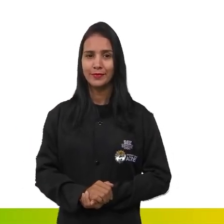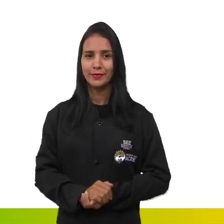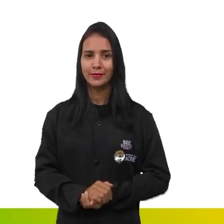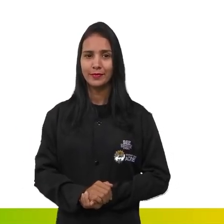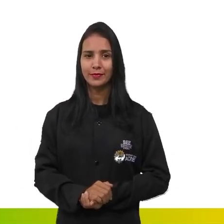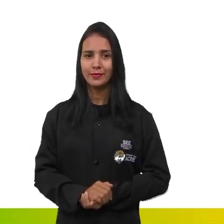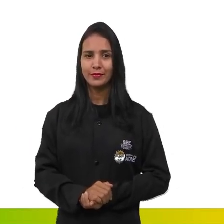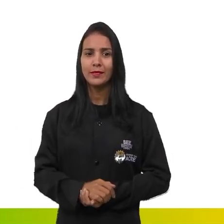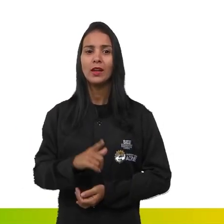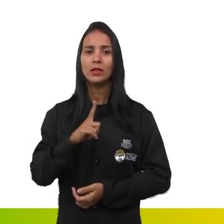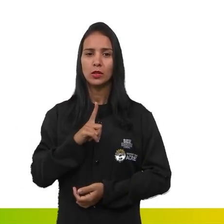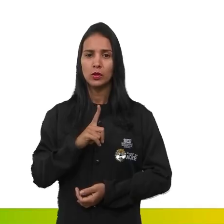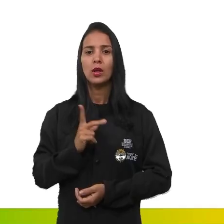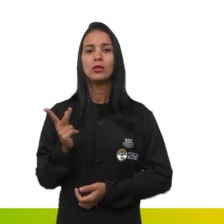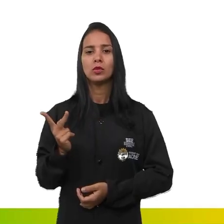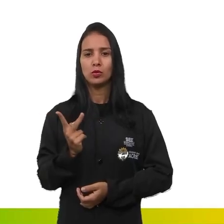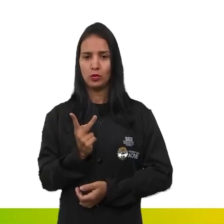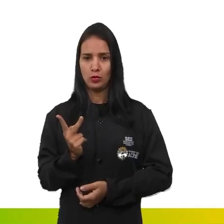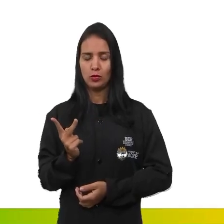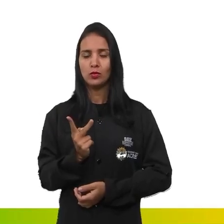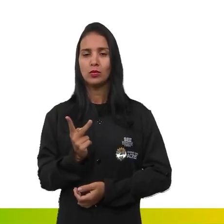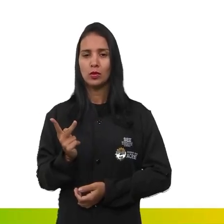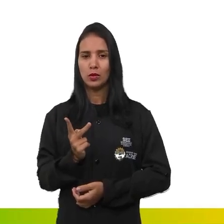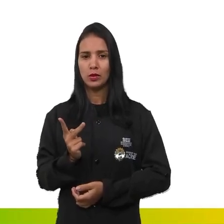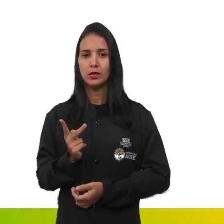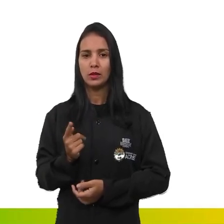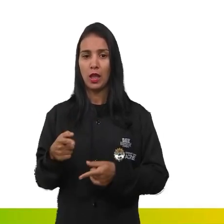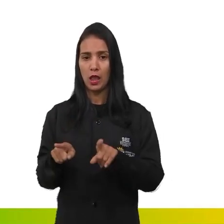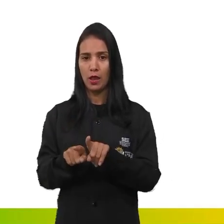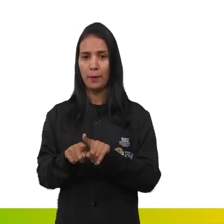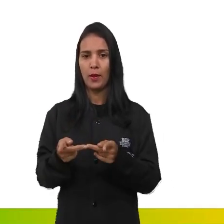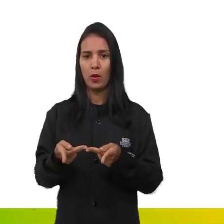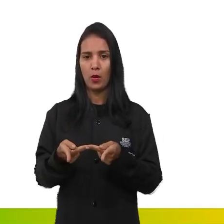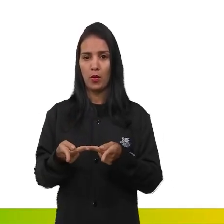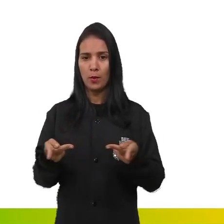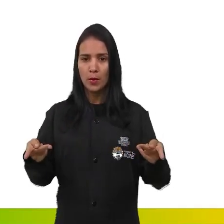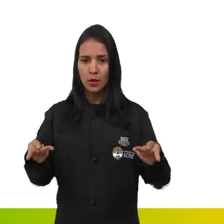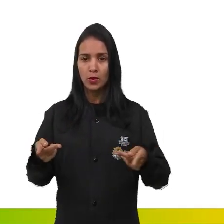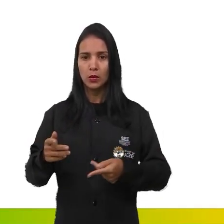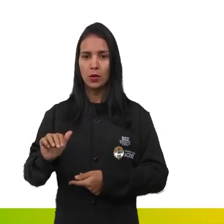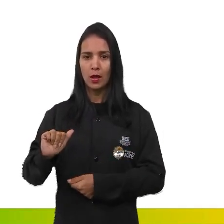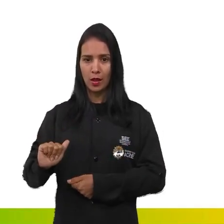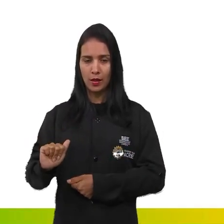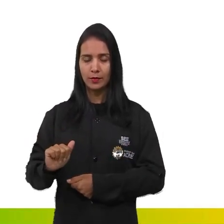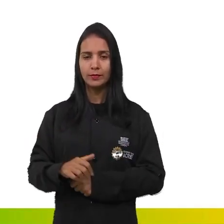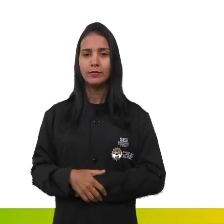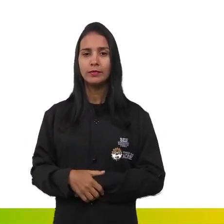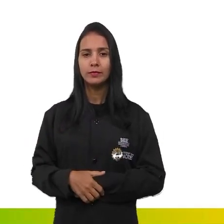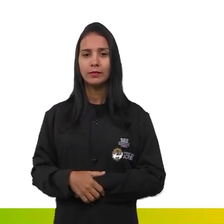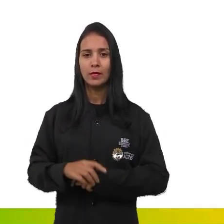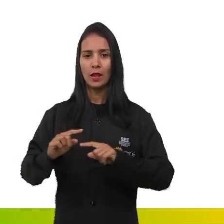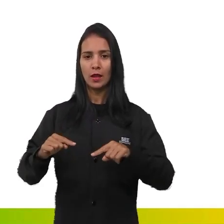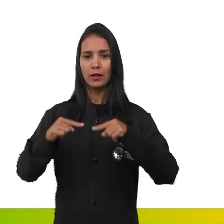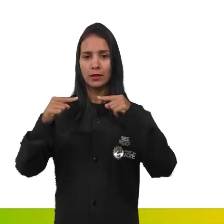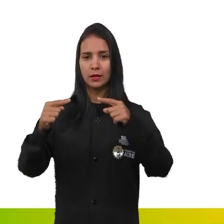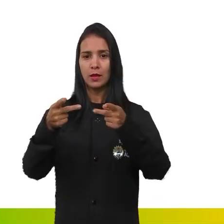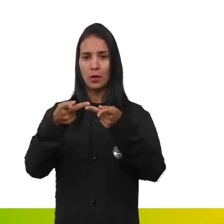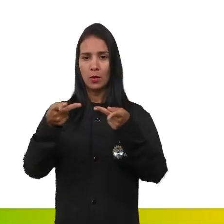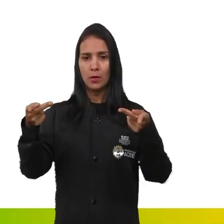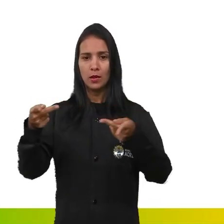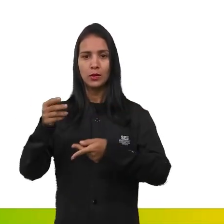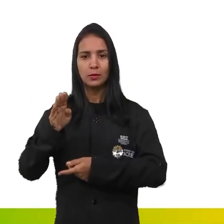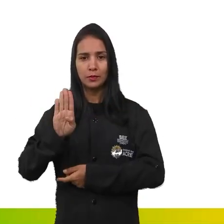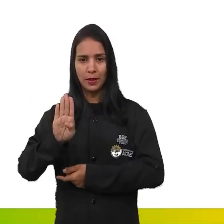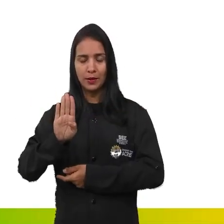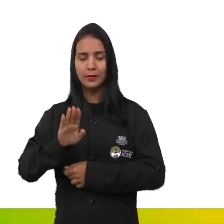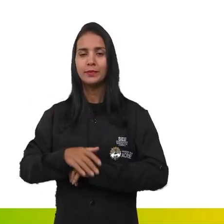Então, aqui eu tenho um plano alfa e aqui eu tenho um plano beta. Esse